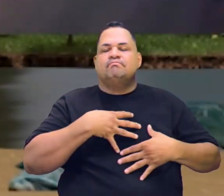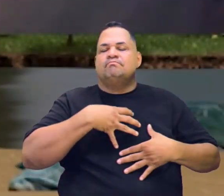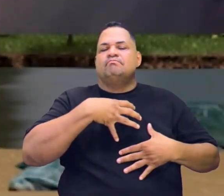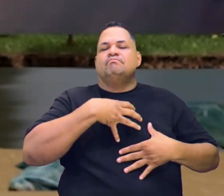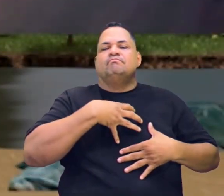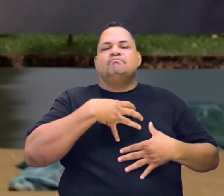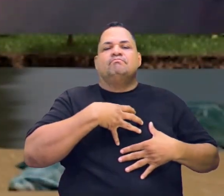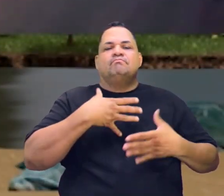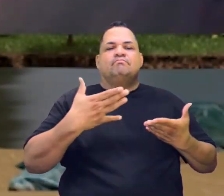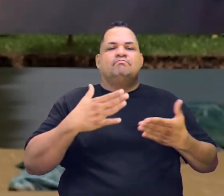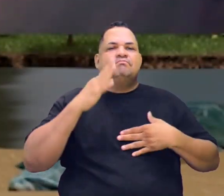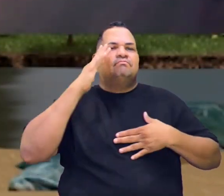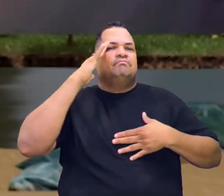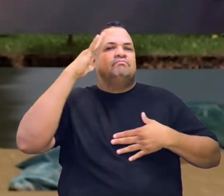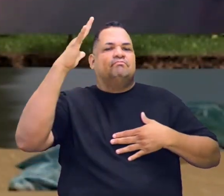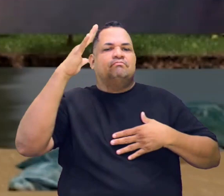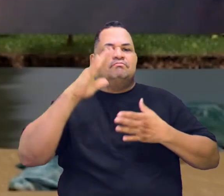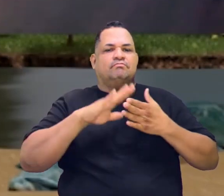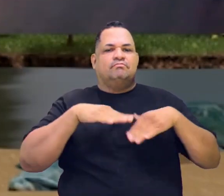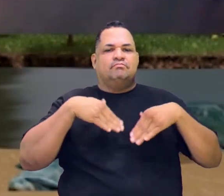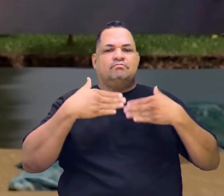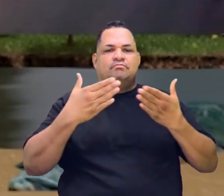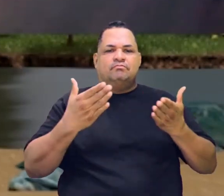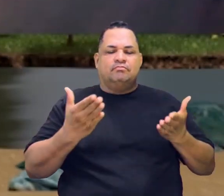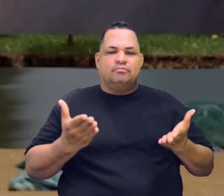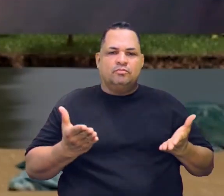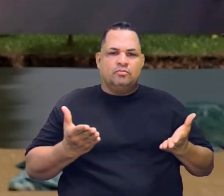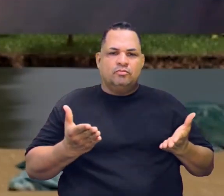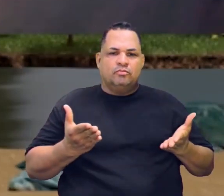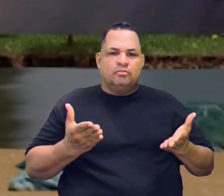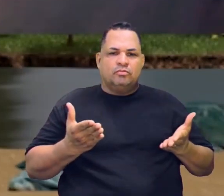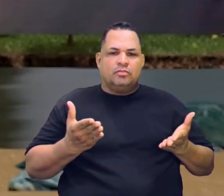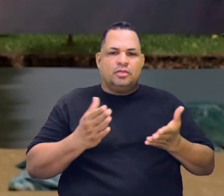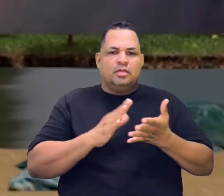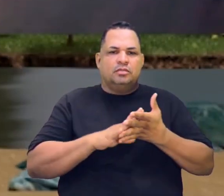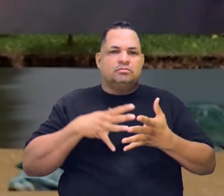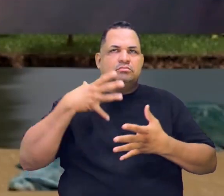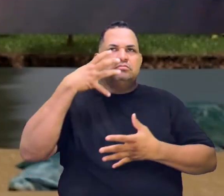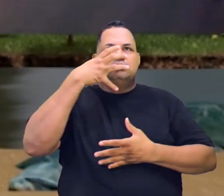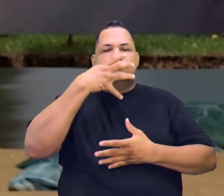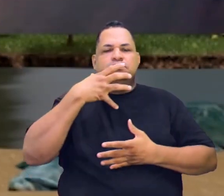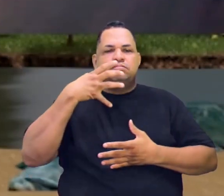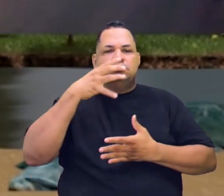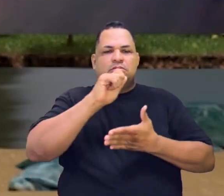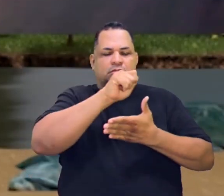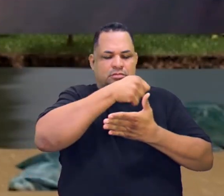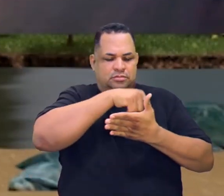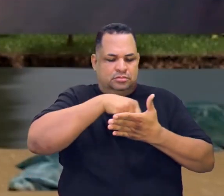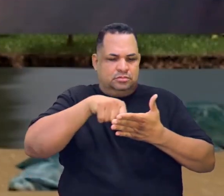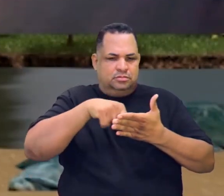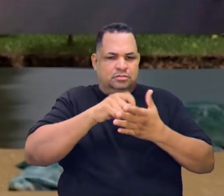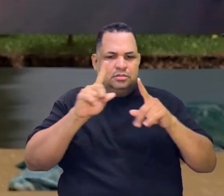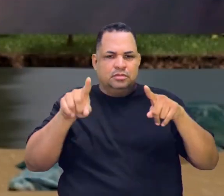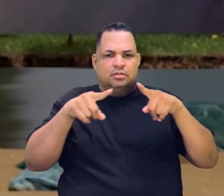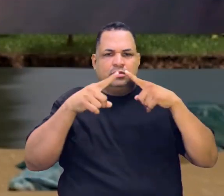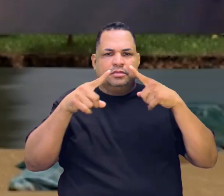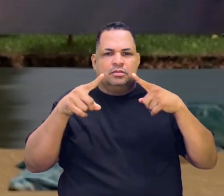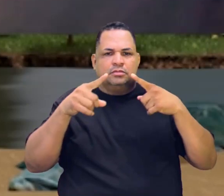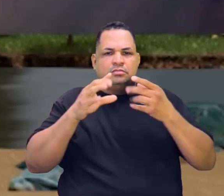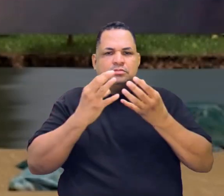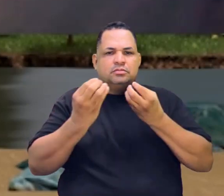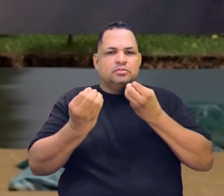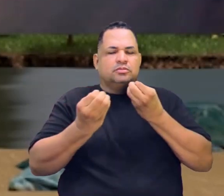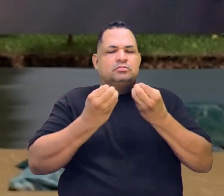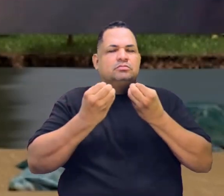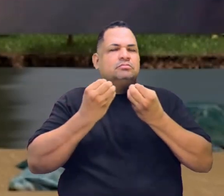inspiração. Na época que esse cantor estava compondo essa música, veja como é